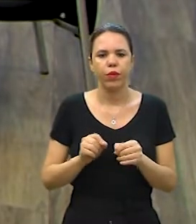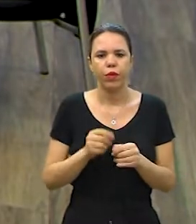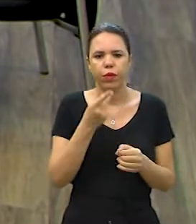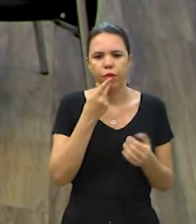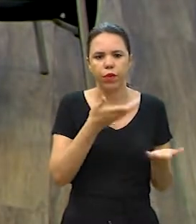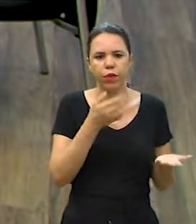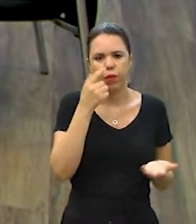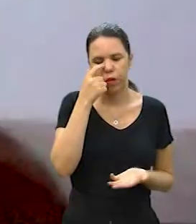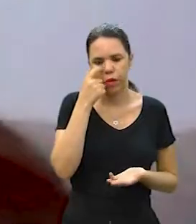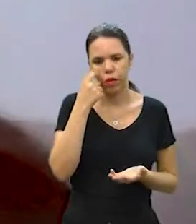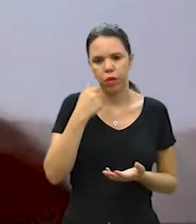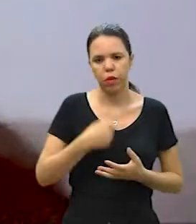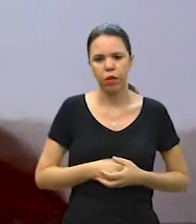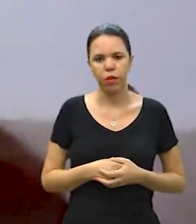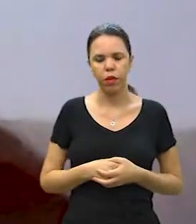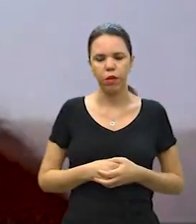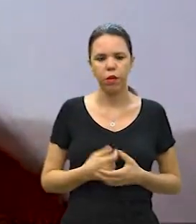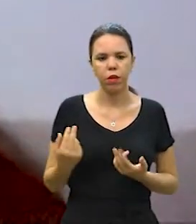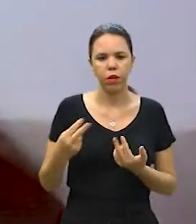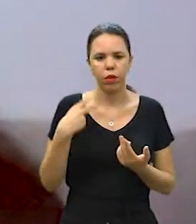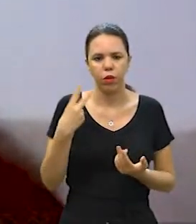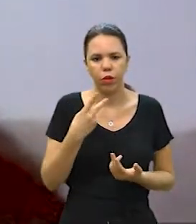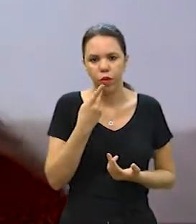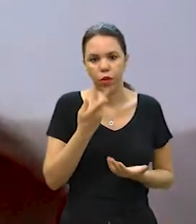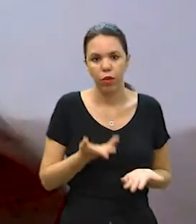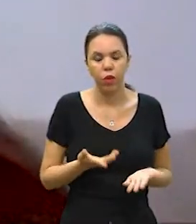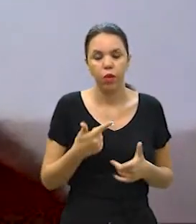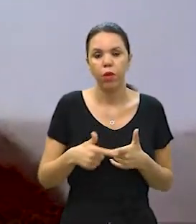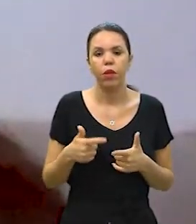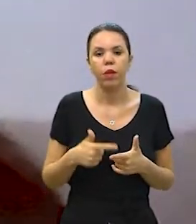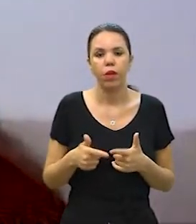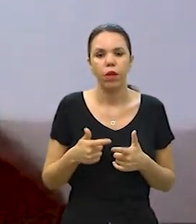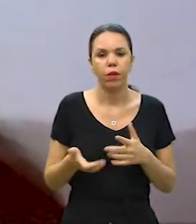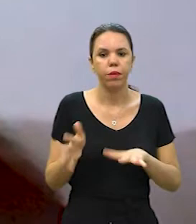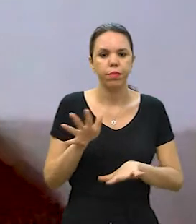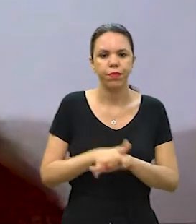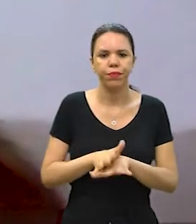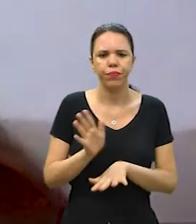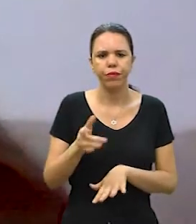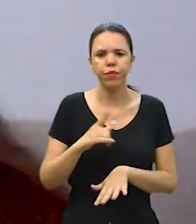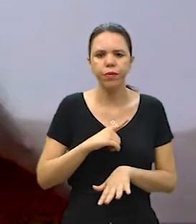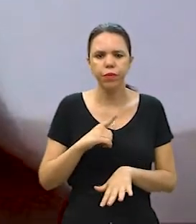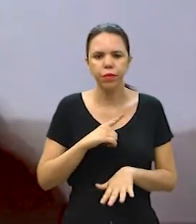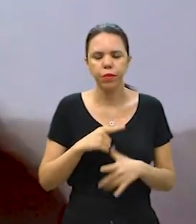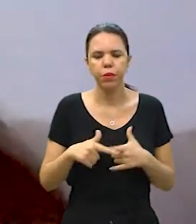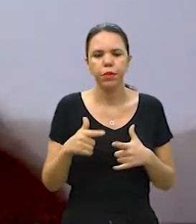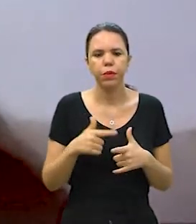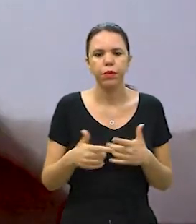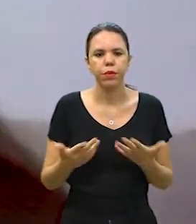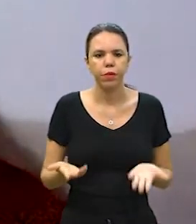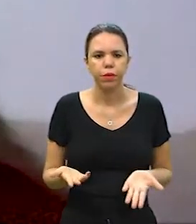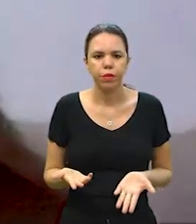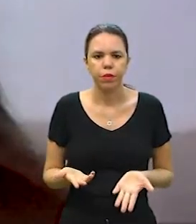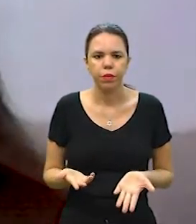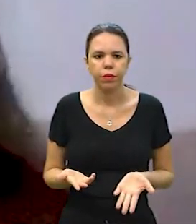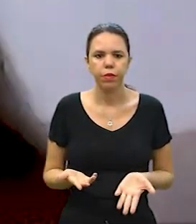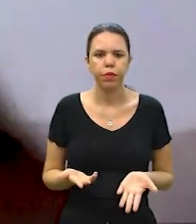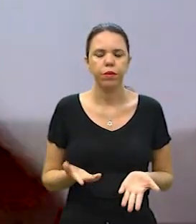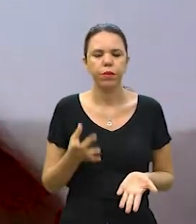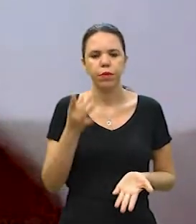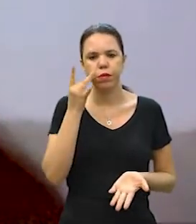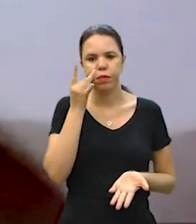fala dessa, né? E foi como a vereadora falou, esse problema da inclusão, a gente ainda tem esse problema da inclusão